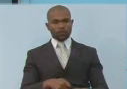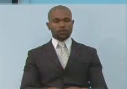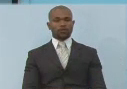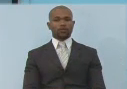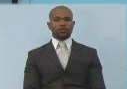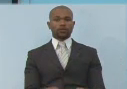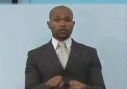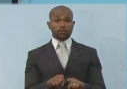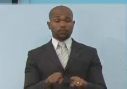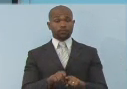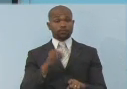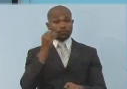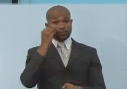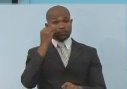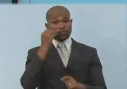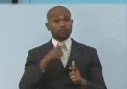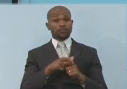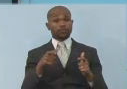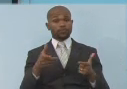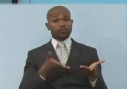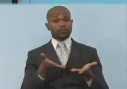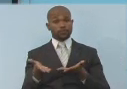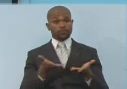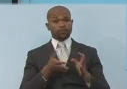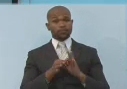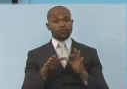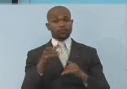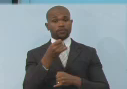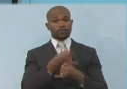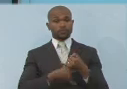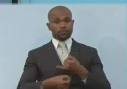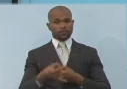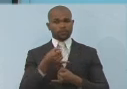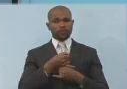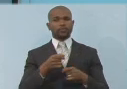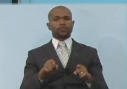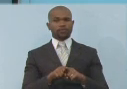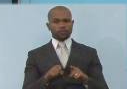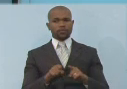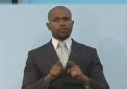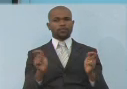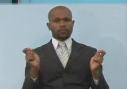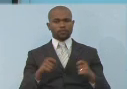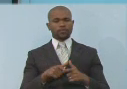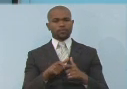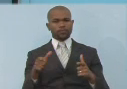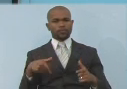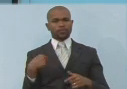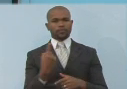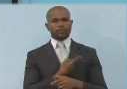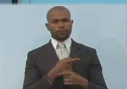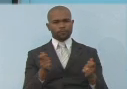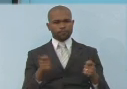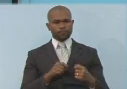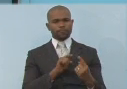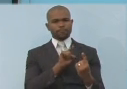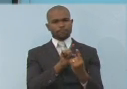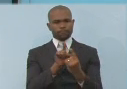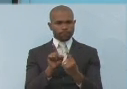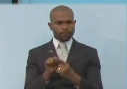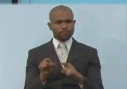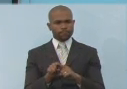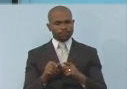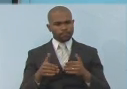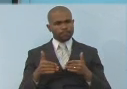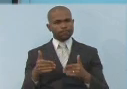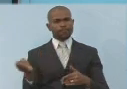Também buscamos a ampliação dos serviços disponíveis na internet, ampliando assim a nossa capacidade de atendimento com a implementação de